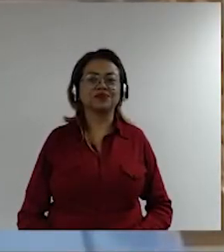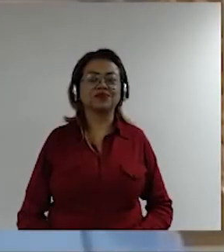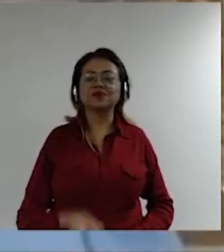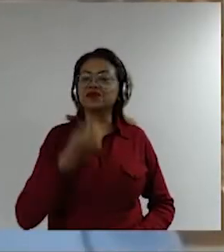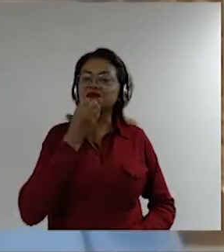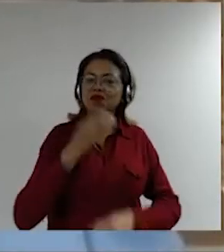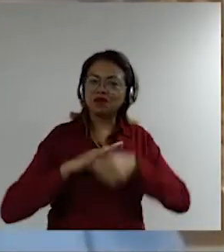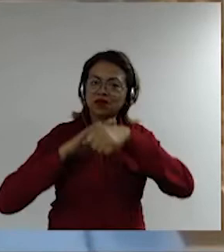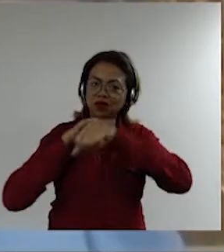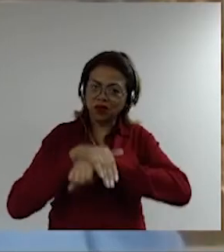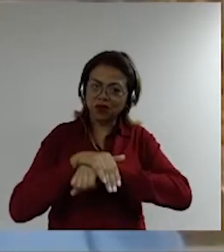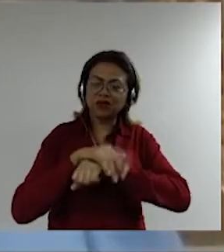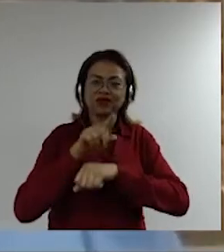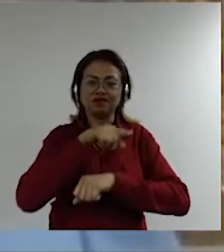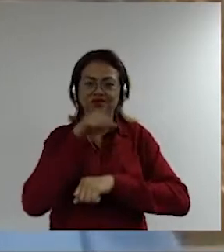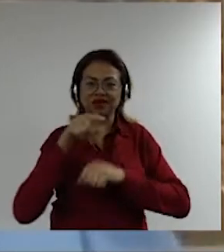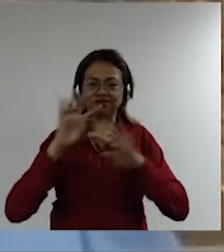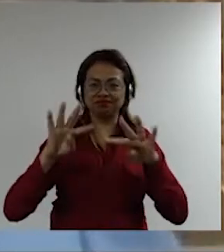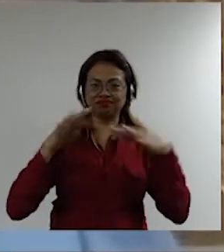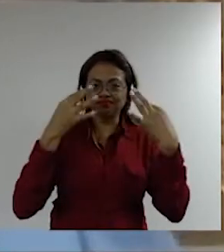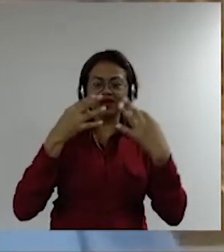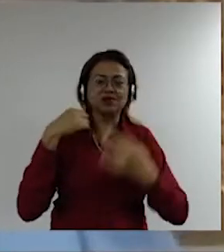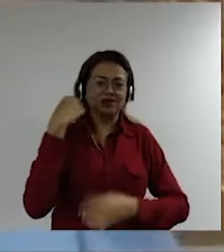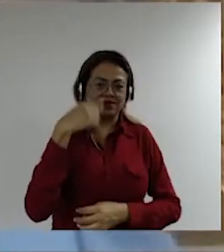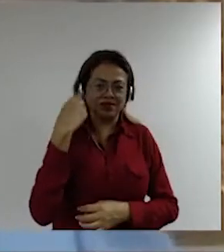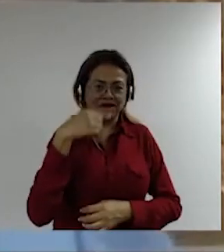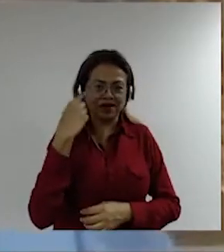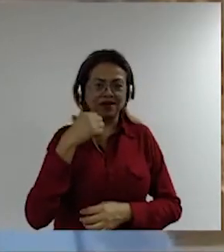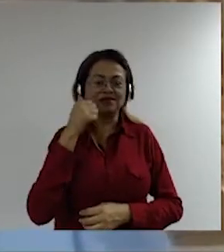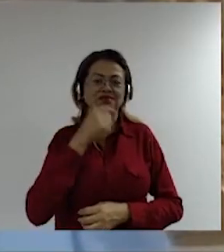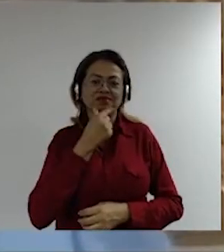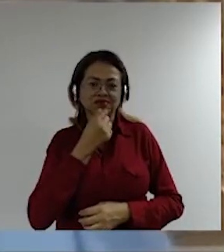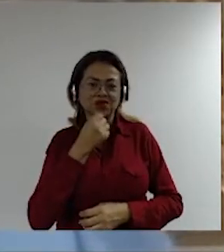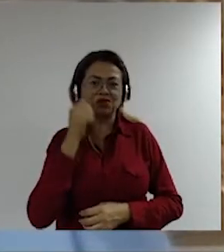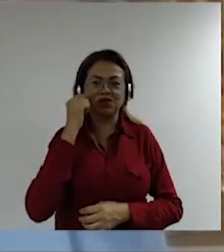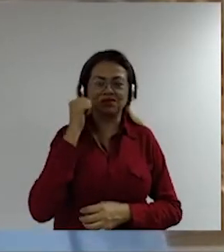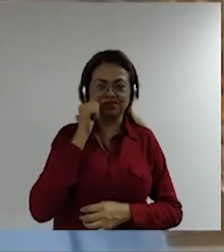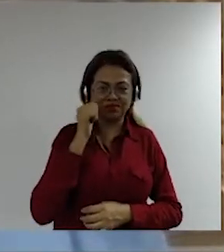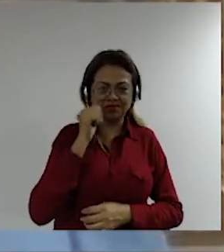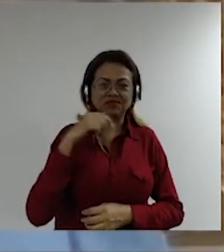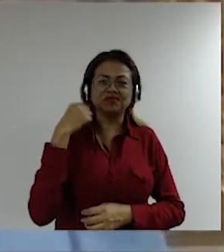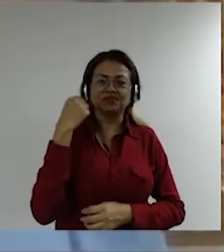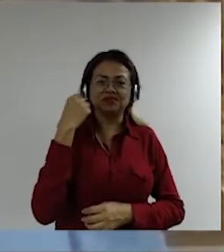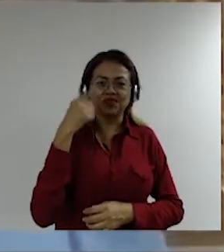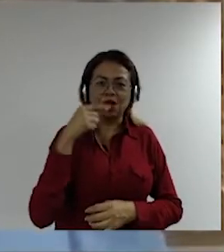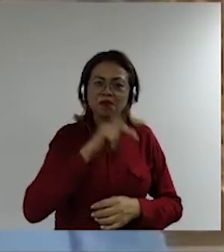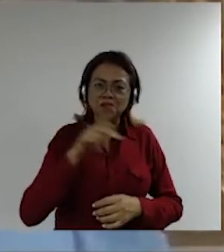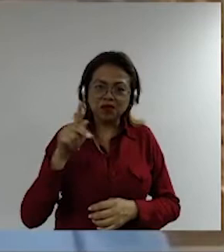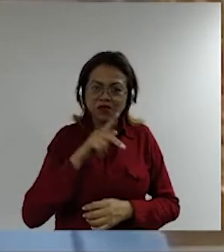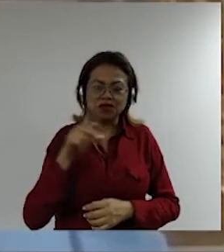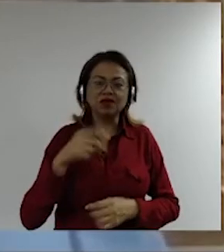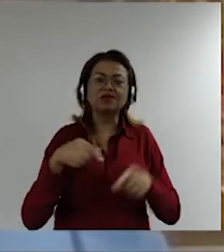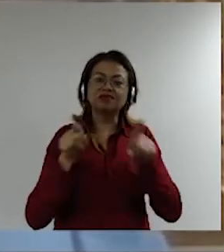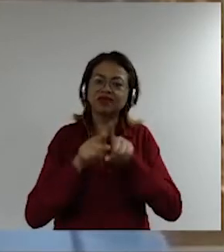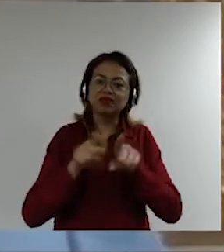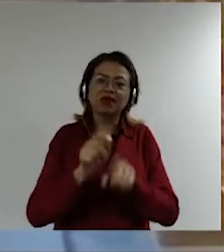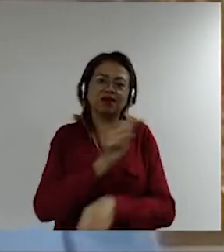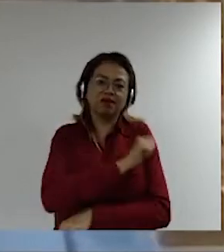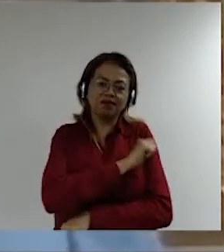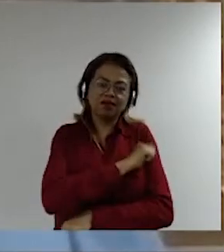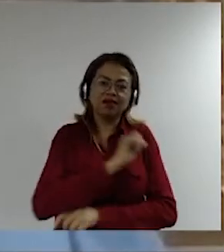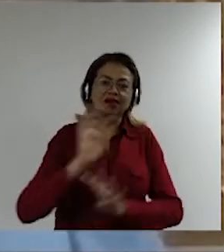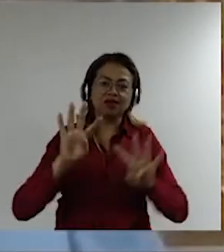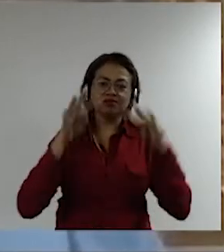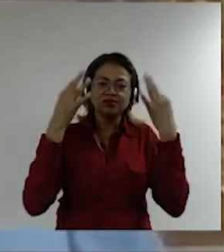Boa noite, estimados congressistas, advogados e advogadas, professores e professoras estudantes que nos assistem no